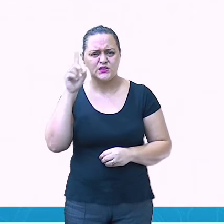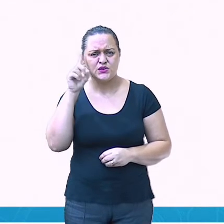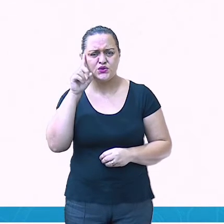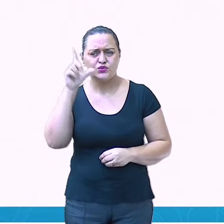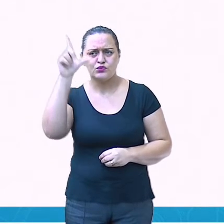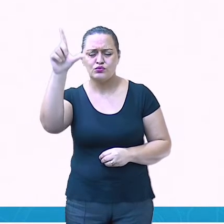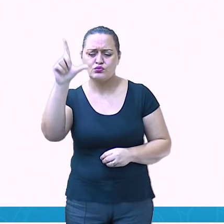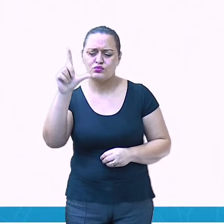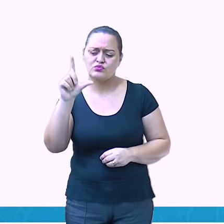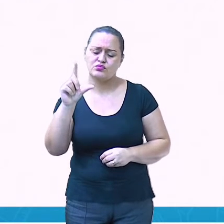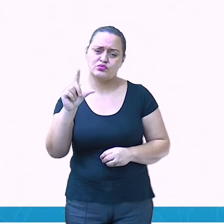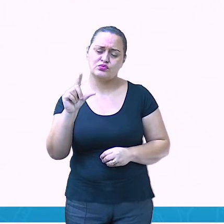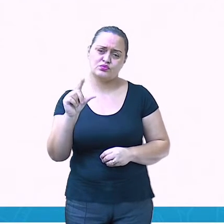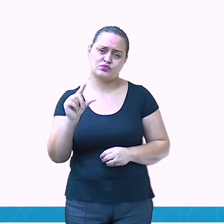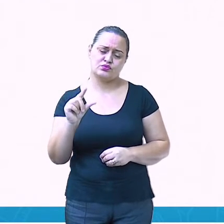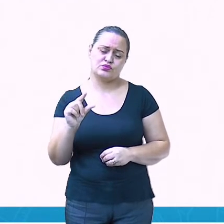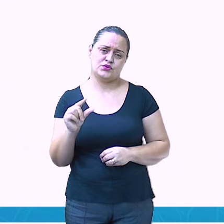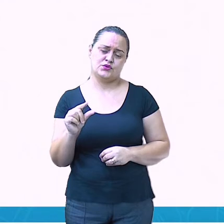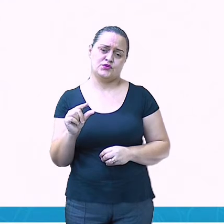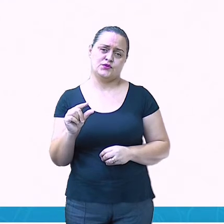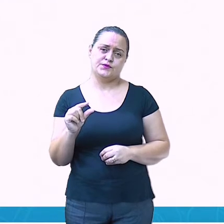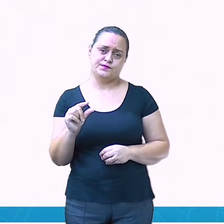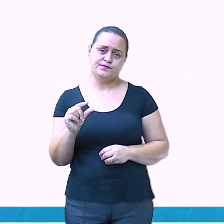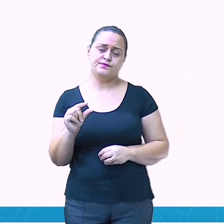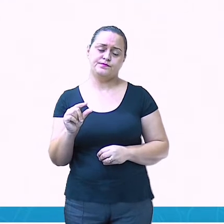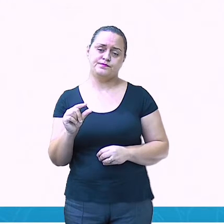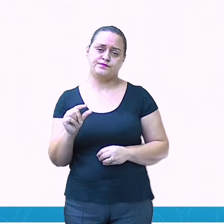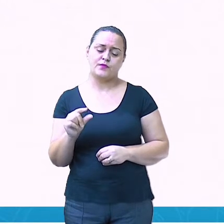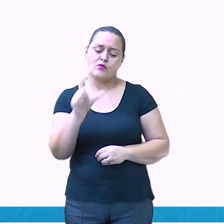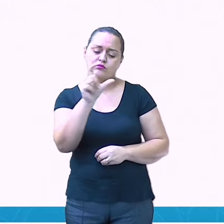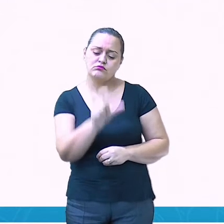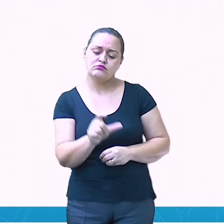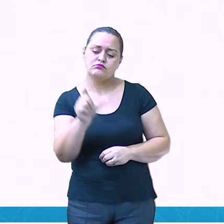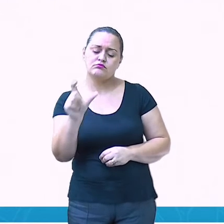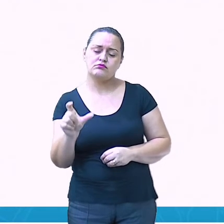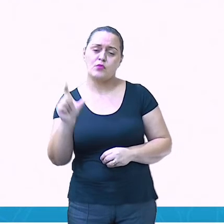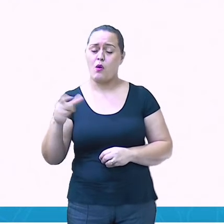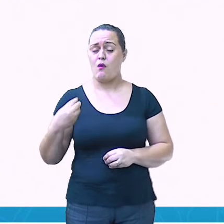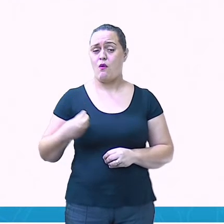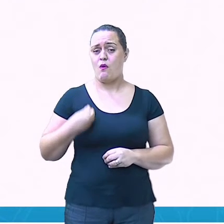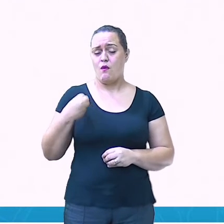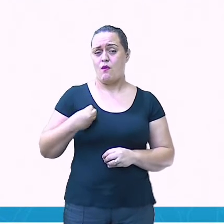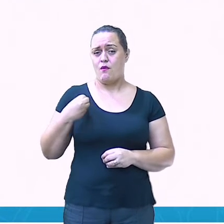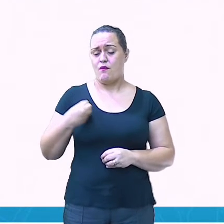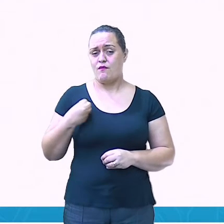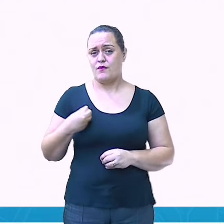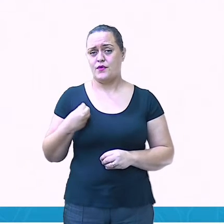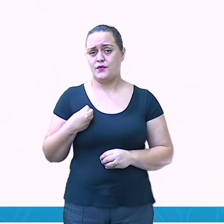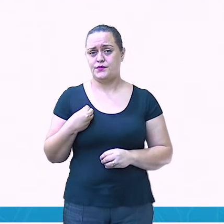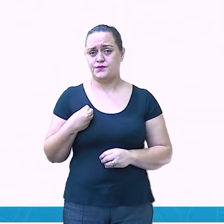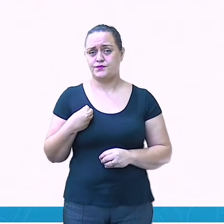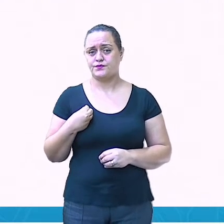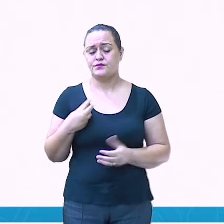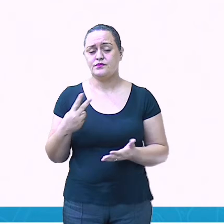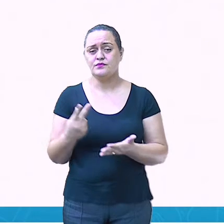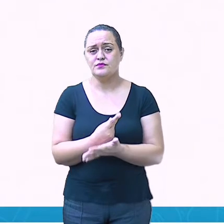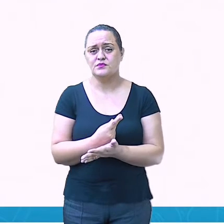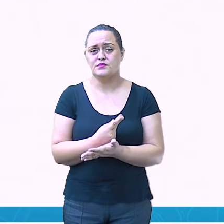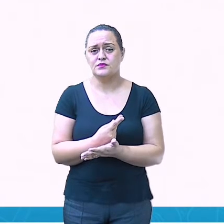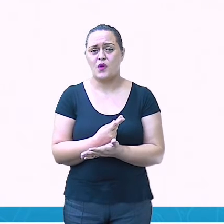existir, eu não estou afetando só aquela espécie, eu vou afetar todo o ciclo